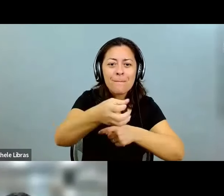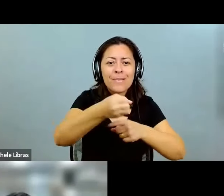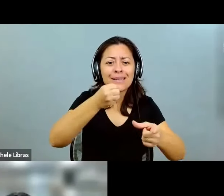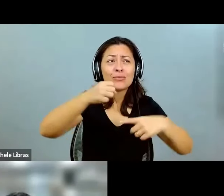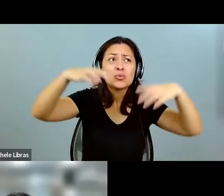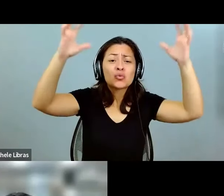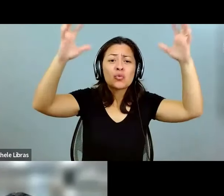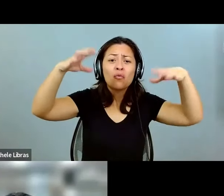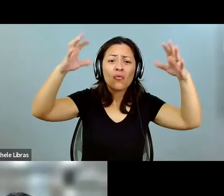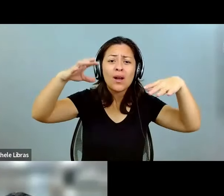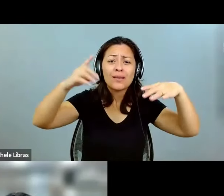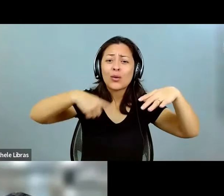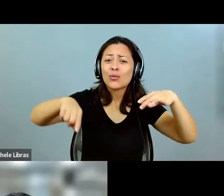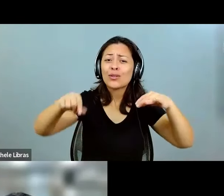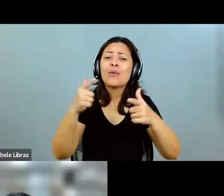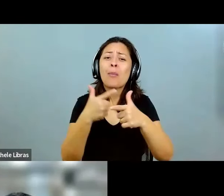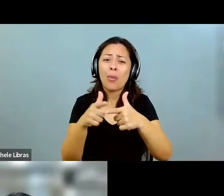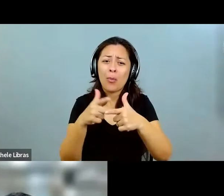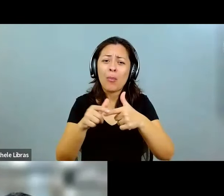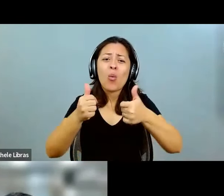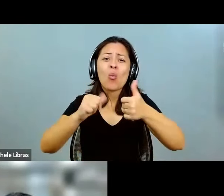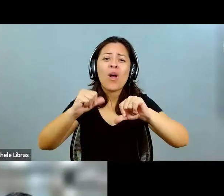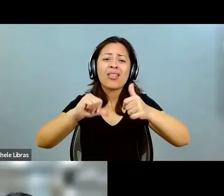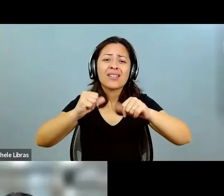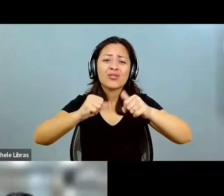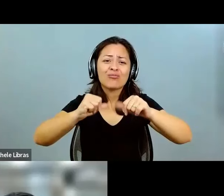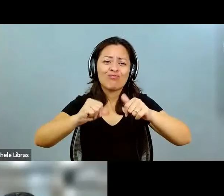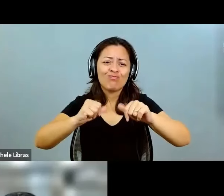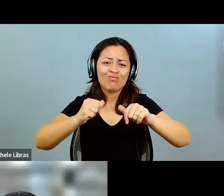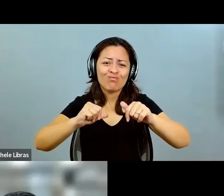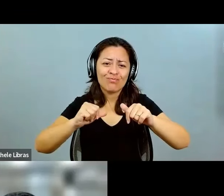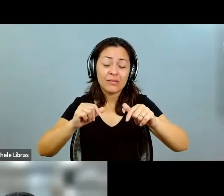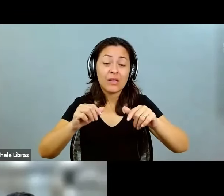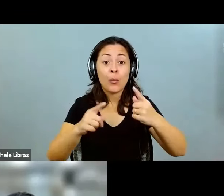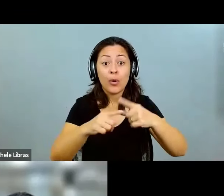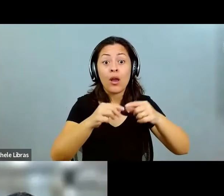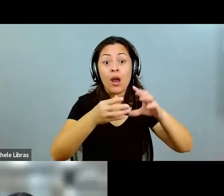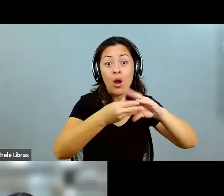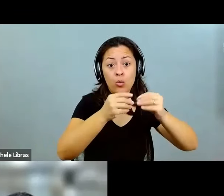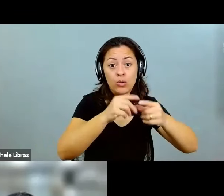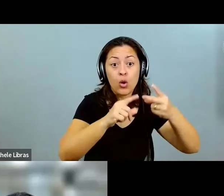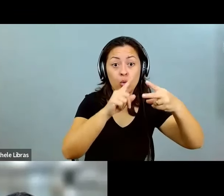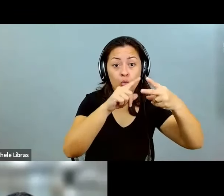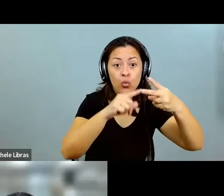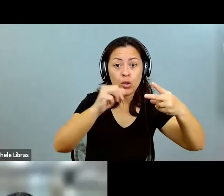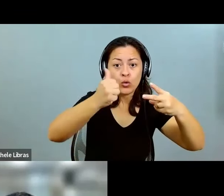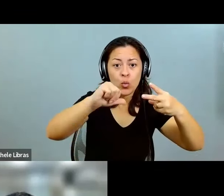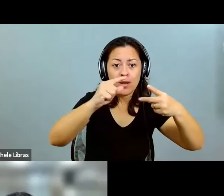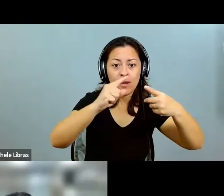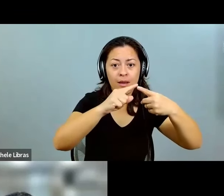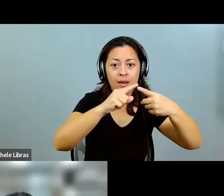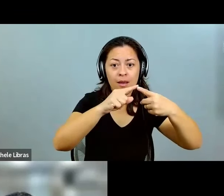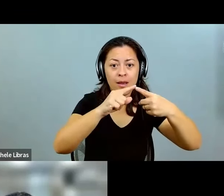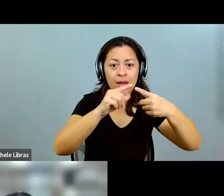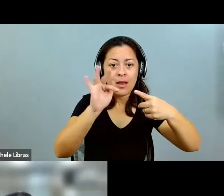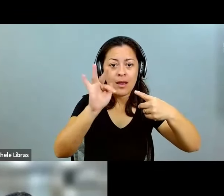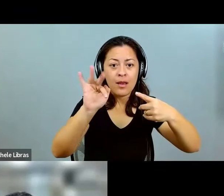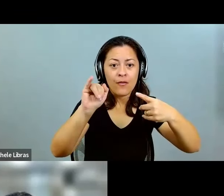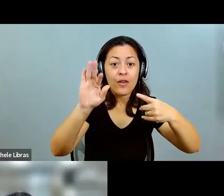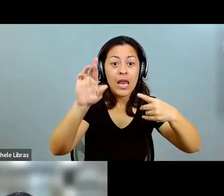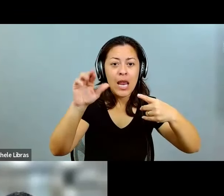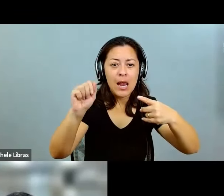algodão o não a qualidade o algodão tem duas qualidades uma qualidade que é a qualidade da fibra em si quão resistente ela